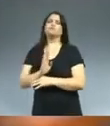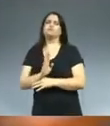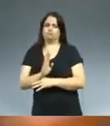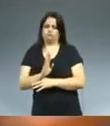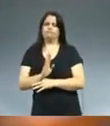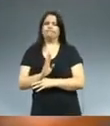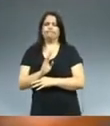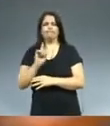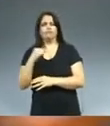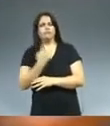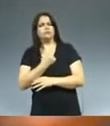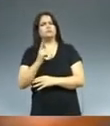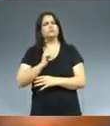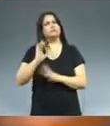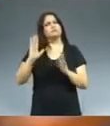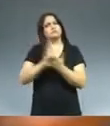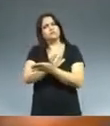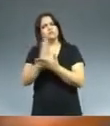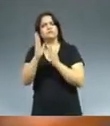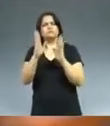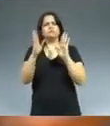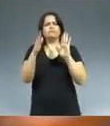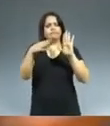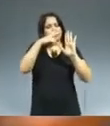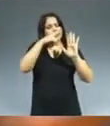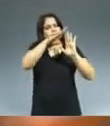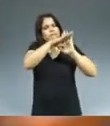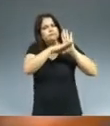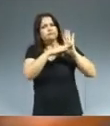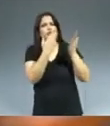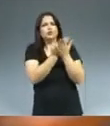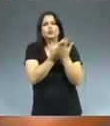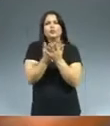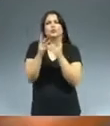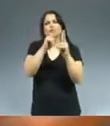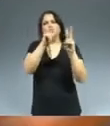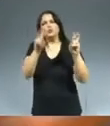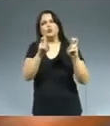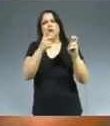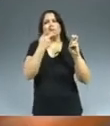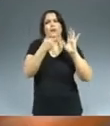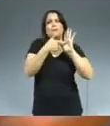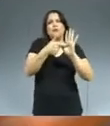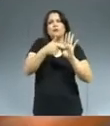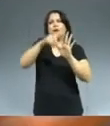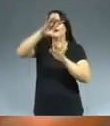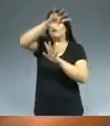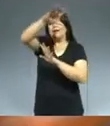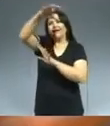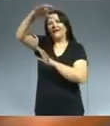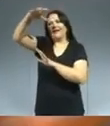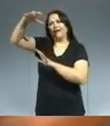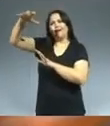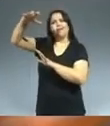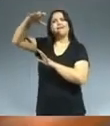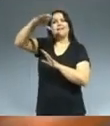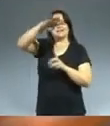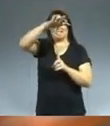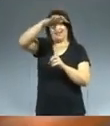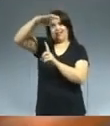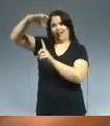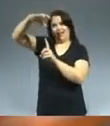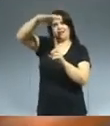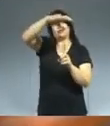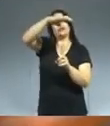mas já tem inclusive alguns estudos aí para vamos assim só olhar essa região com satélites ou com nano-satélites